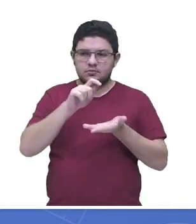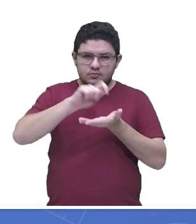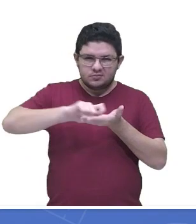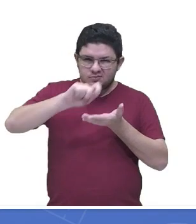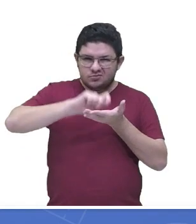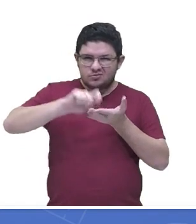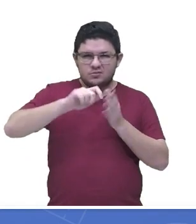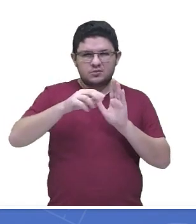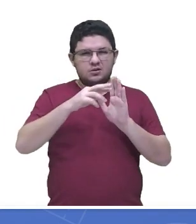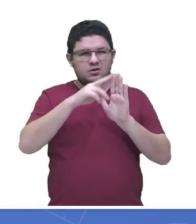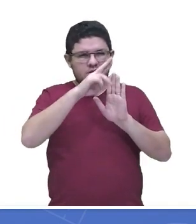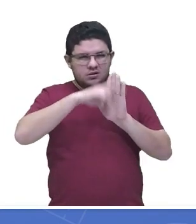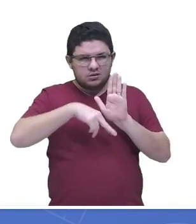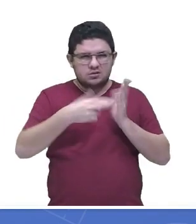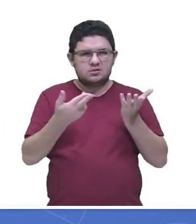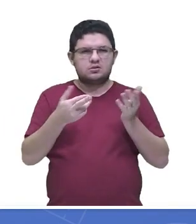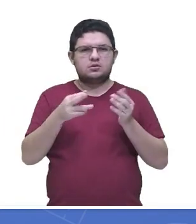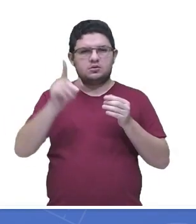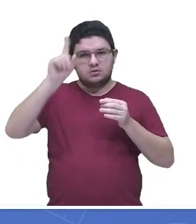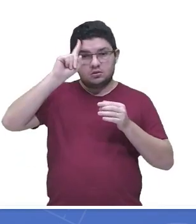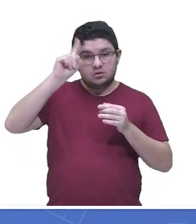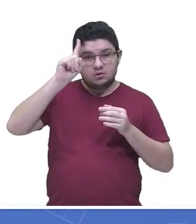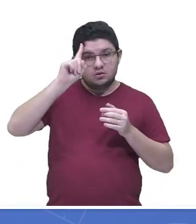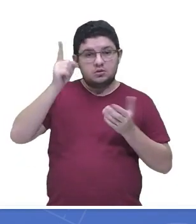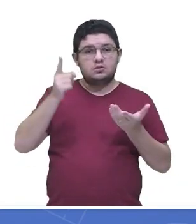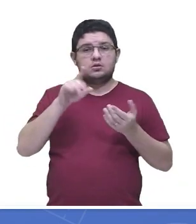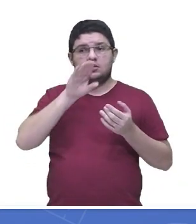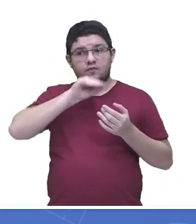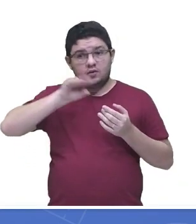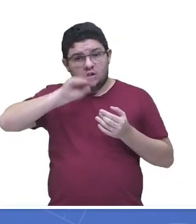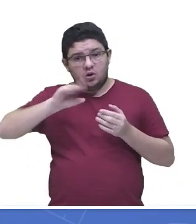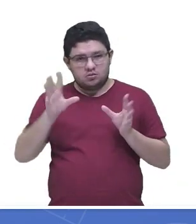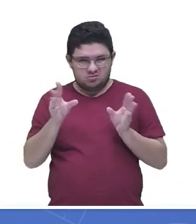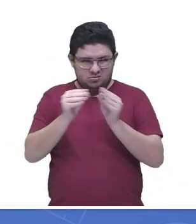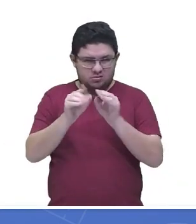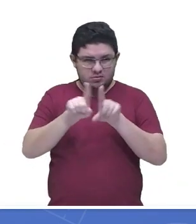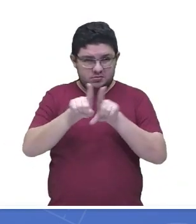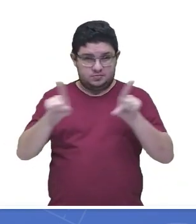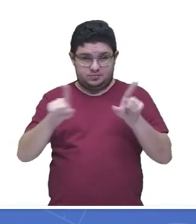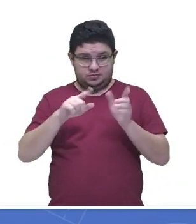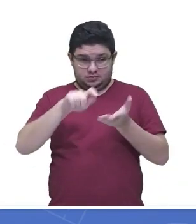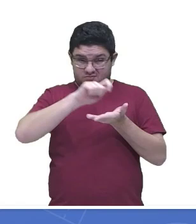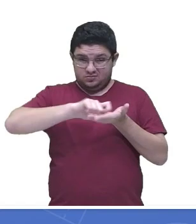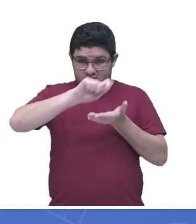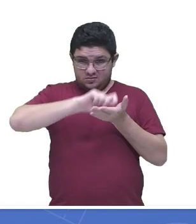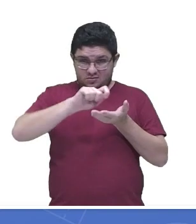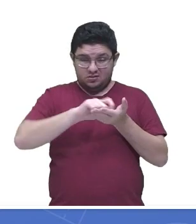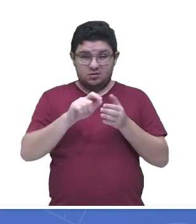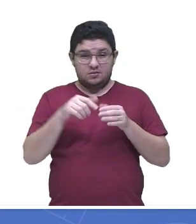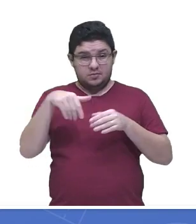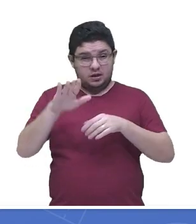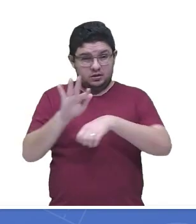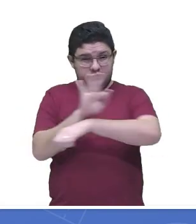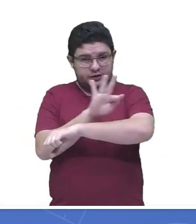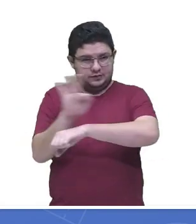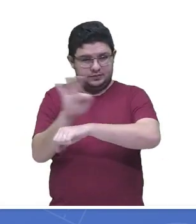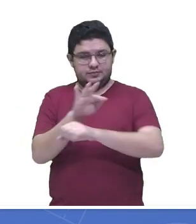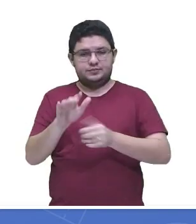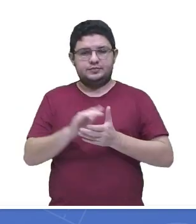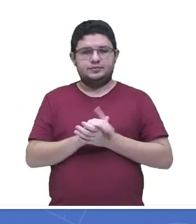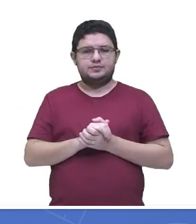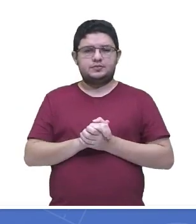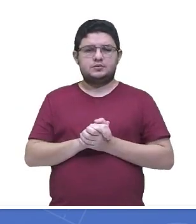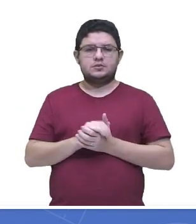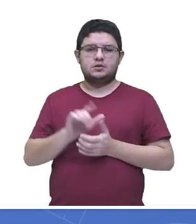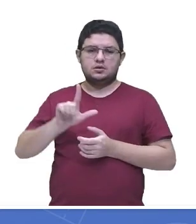forma completa. É no dia a dia que a gente usa mais a forma abreviada, ok? O Levi